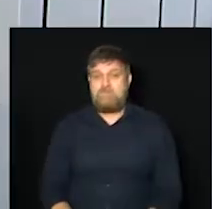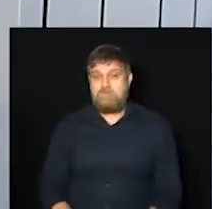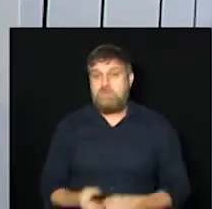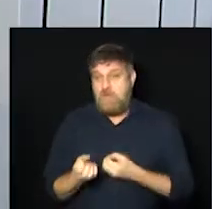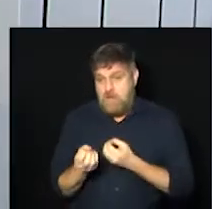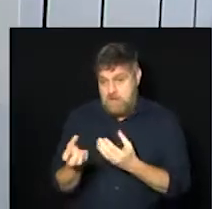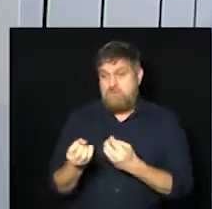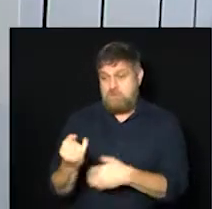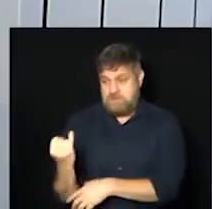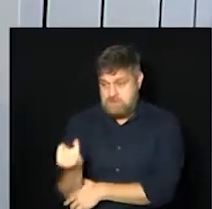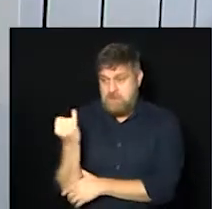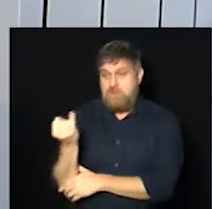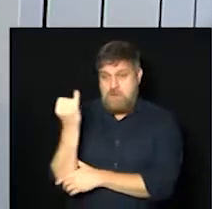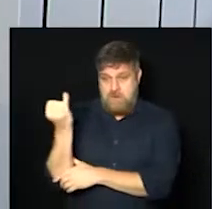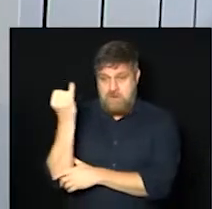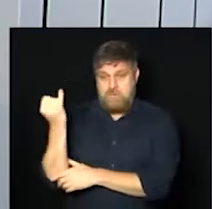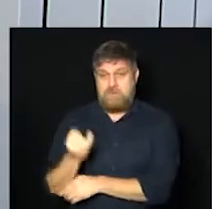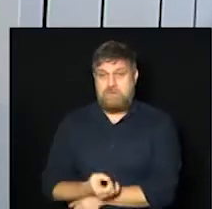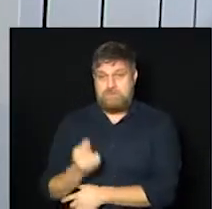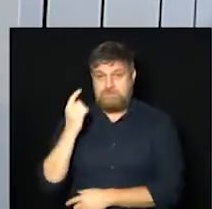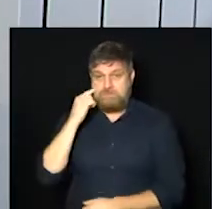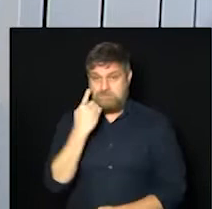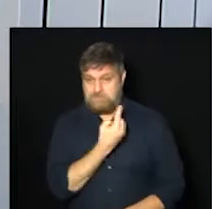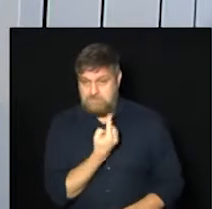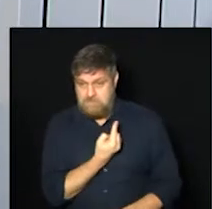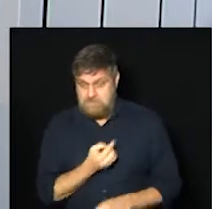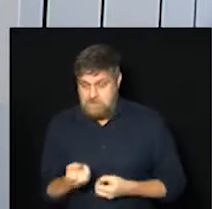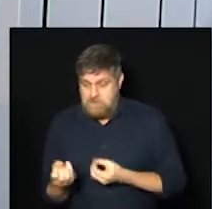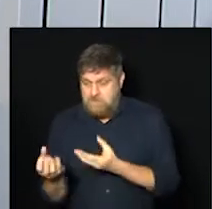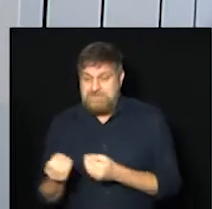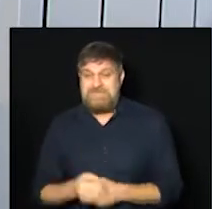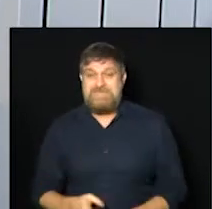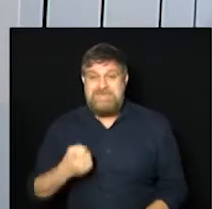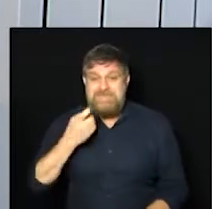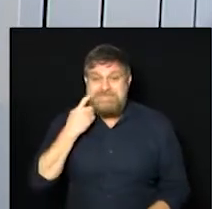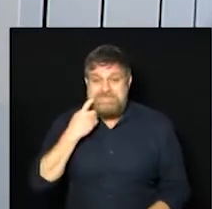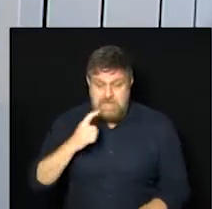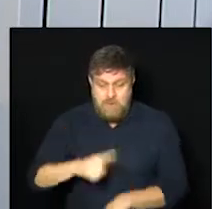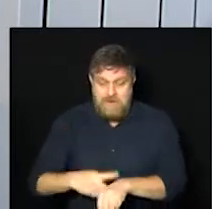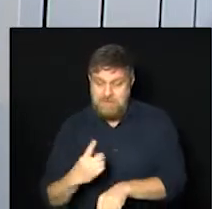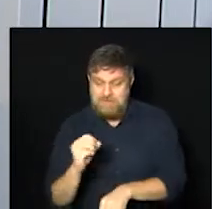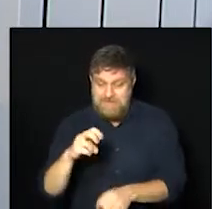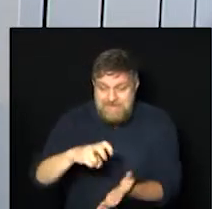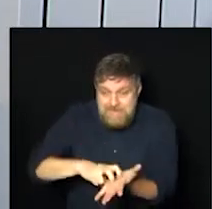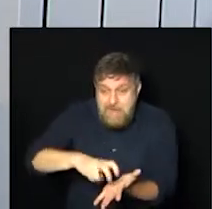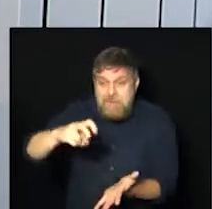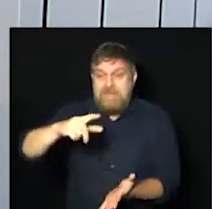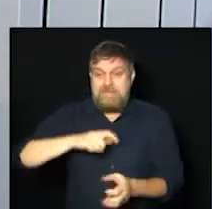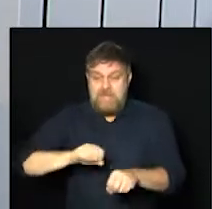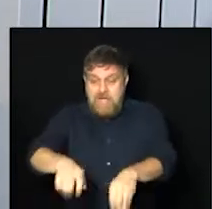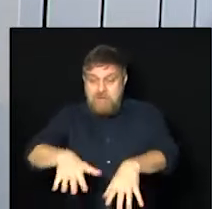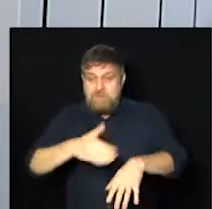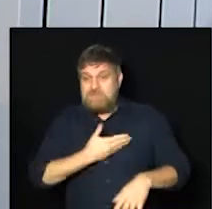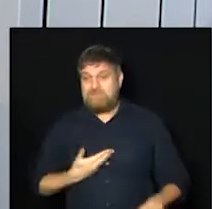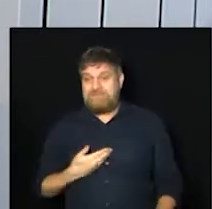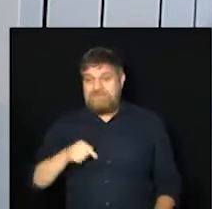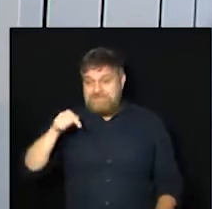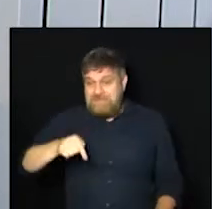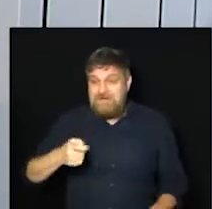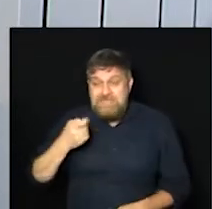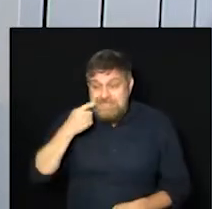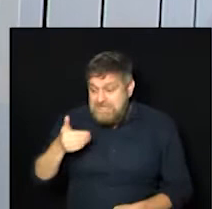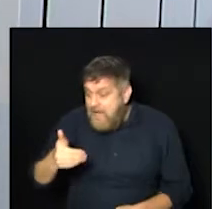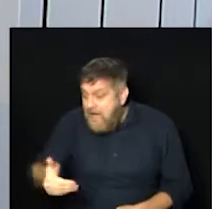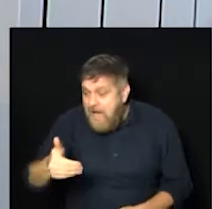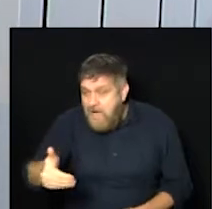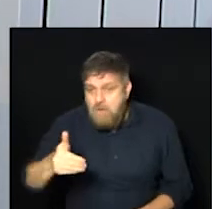informação é importante que a Mina está passando. Audiência pública na sexta-feira, às 10 horas da manhã. Então, excepcionalmente, nesta